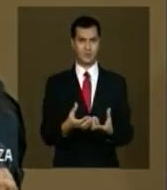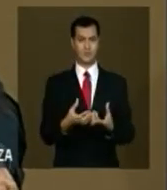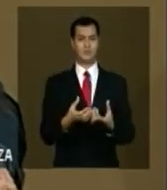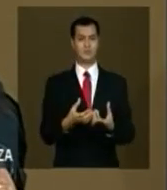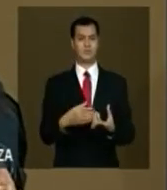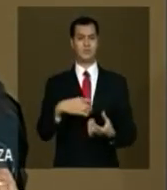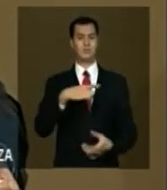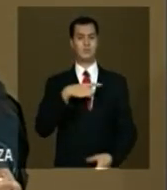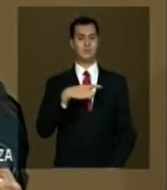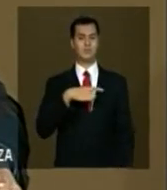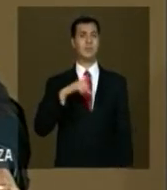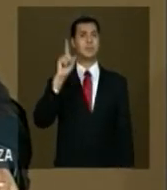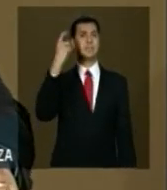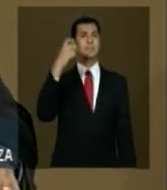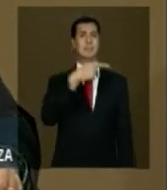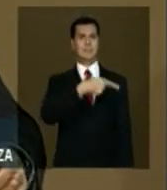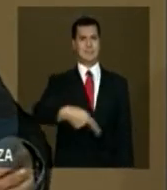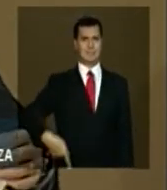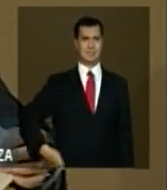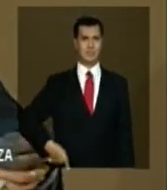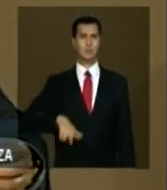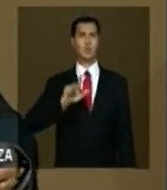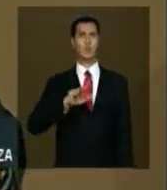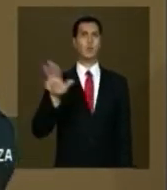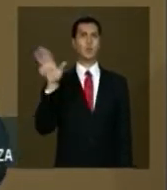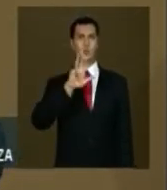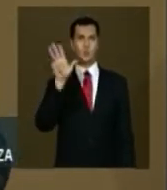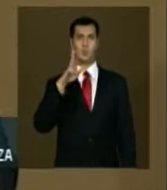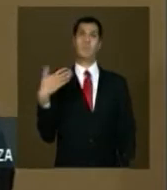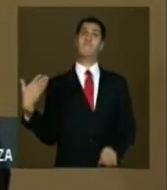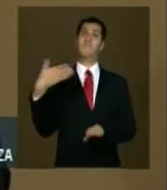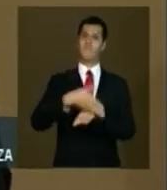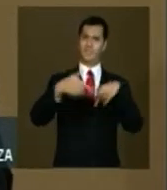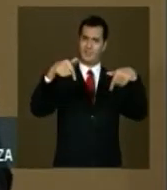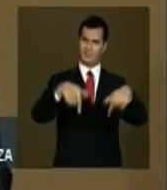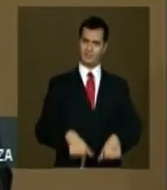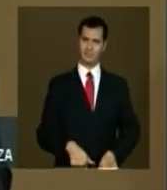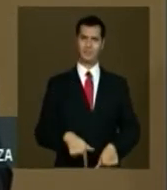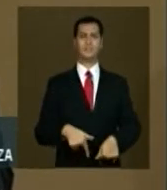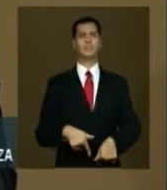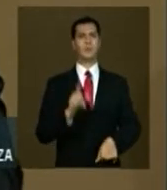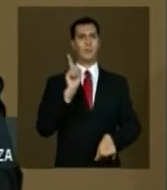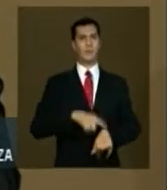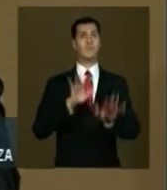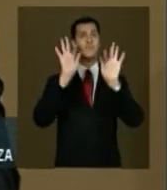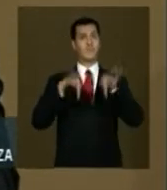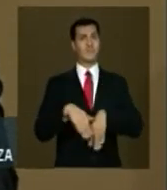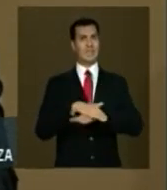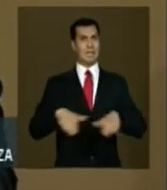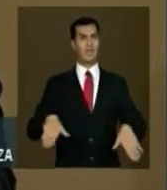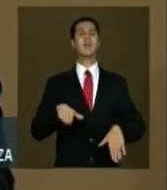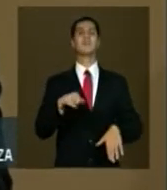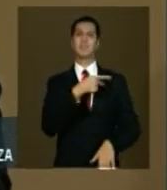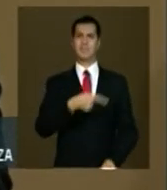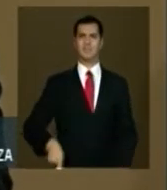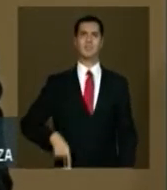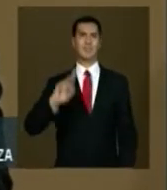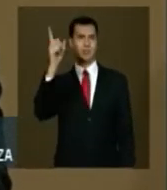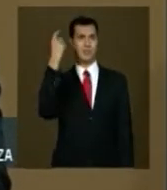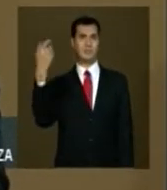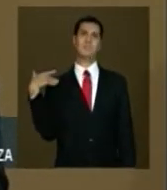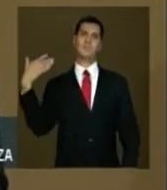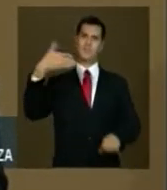do presidente Lula do ex-presidente Lula que estará aqui para o encerramento e muito justo que ele compareça como